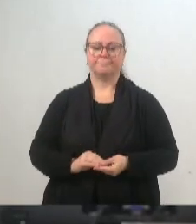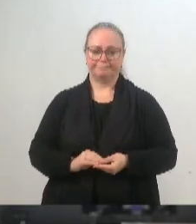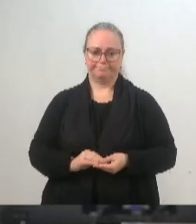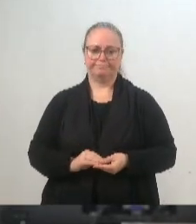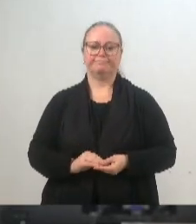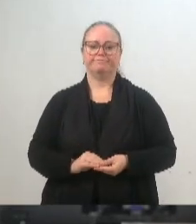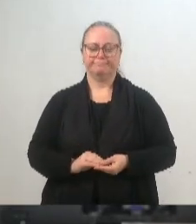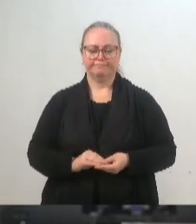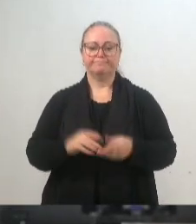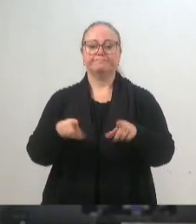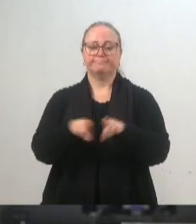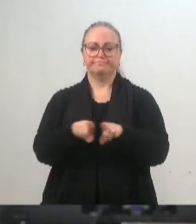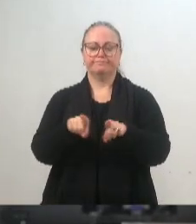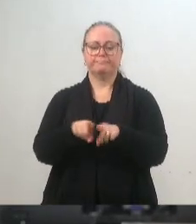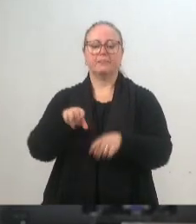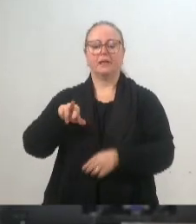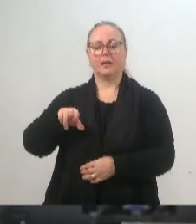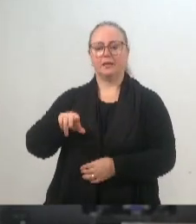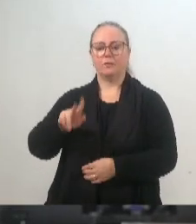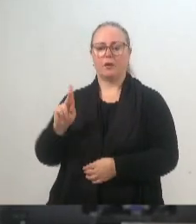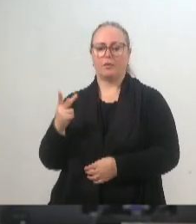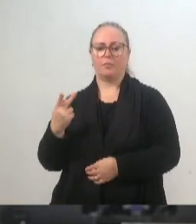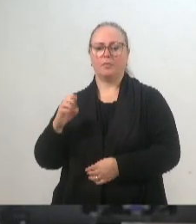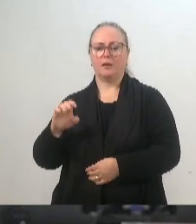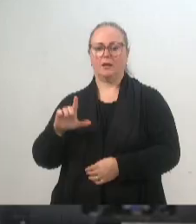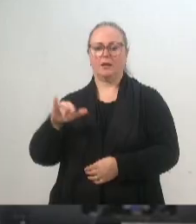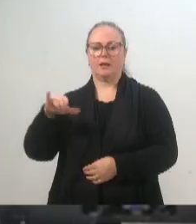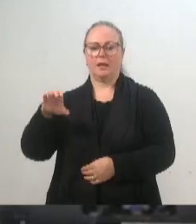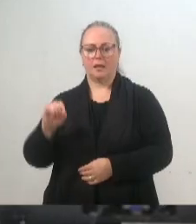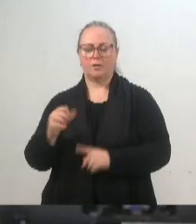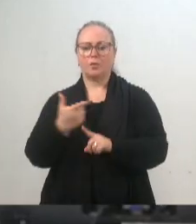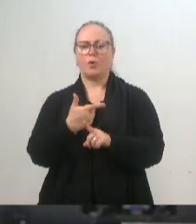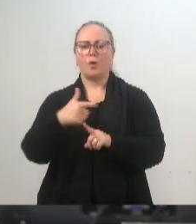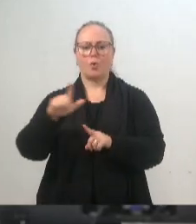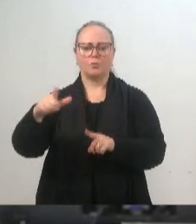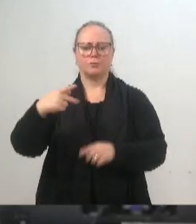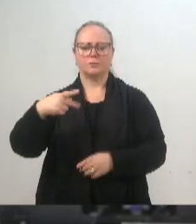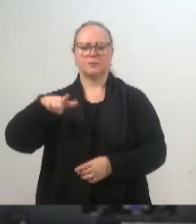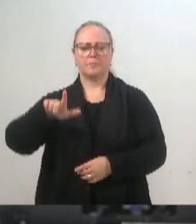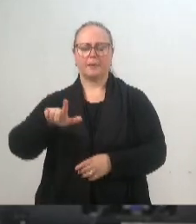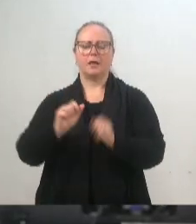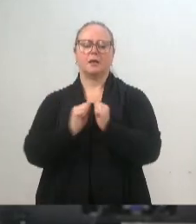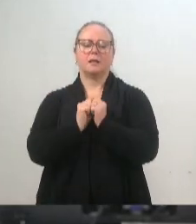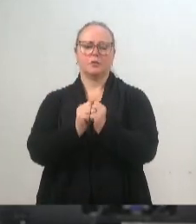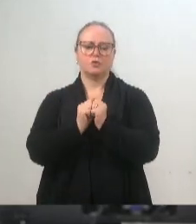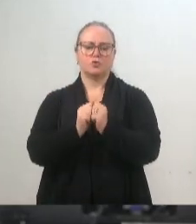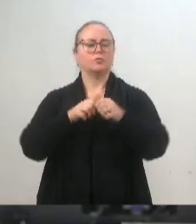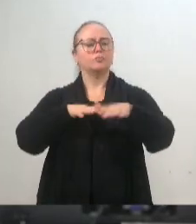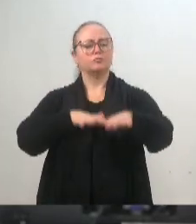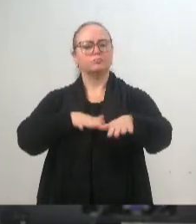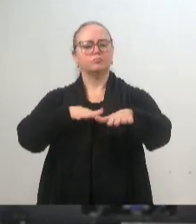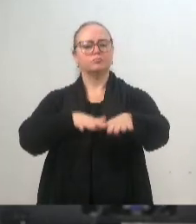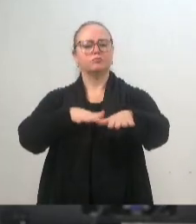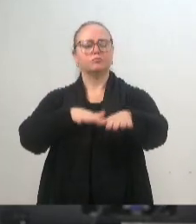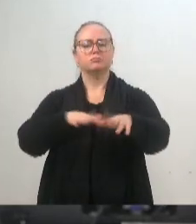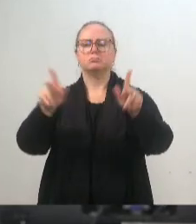do deputado Hélio Negão e também nos demais deputados ali do PL que estavam fazendo uma manifestação